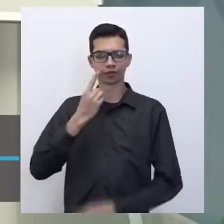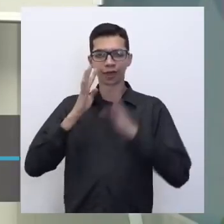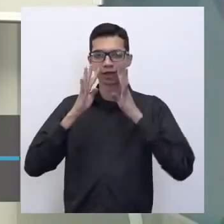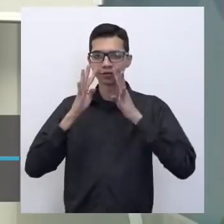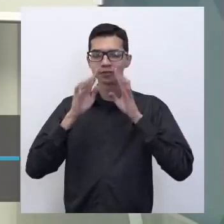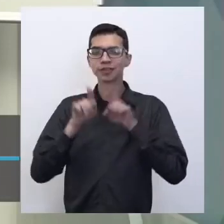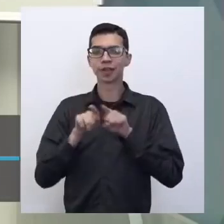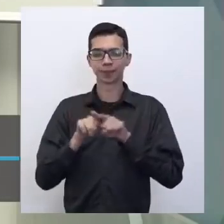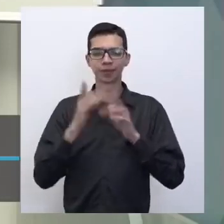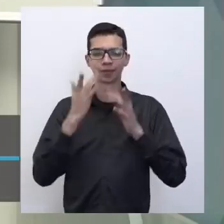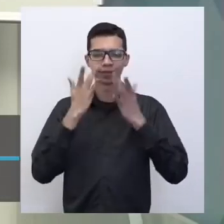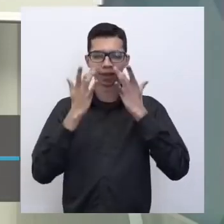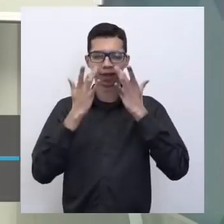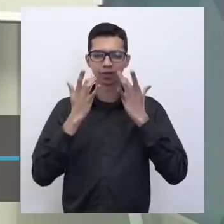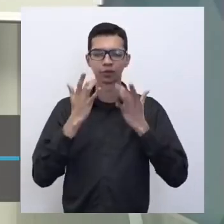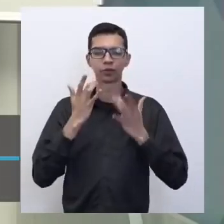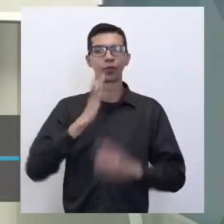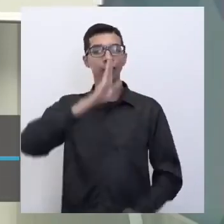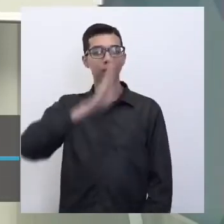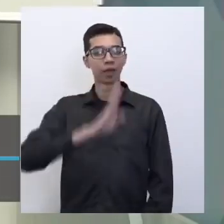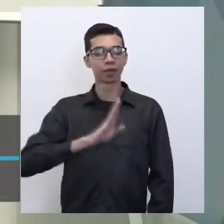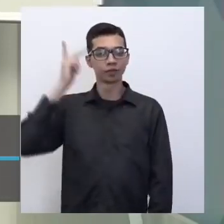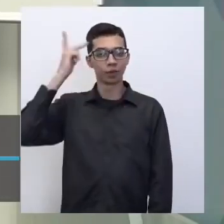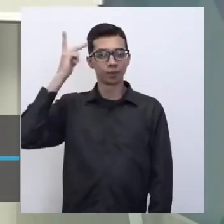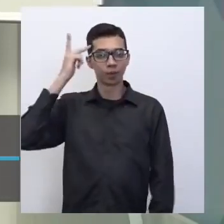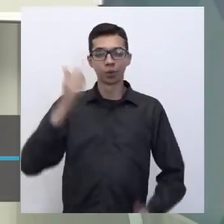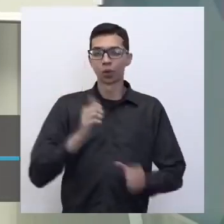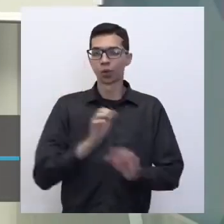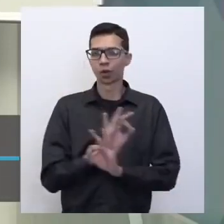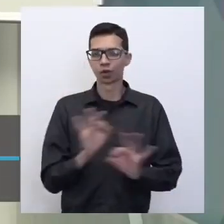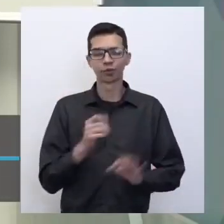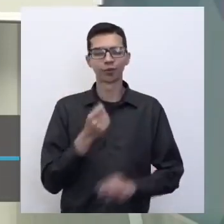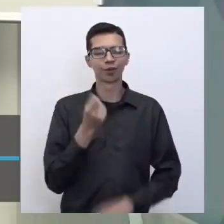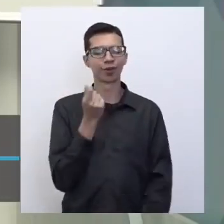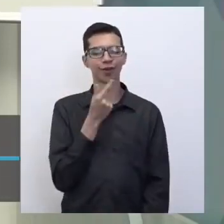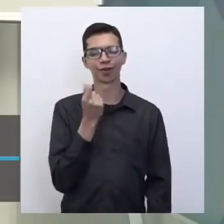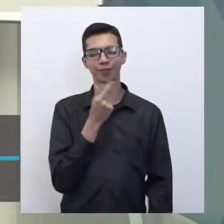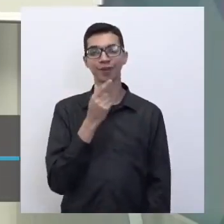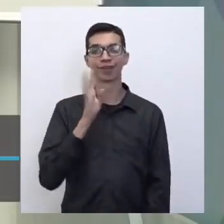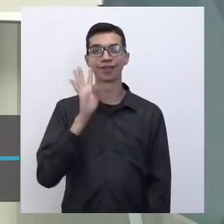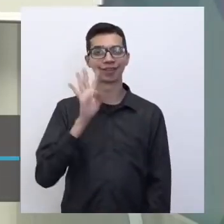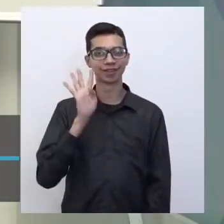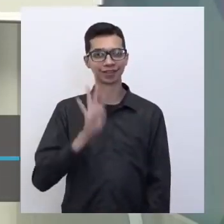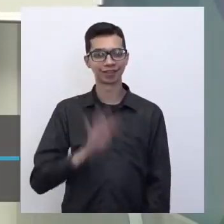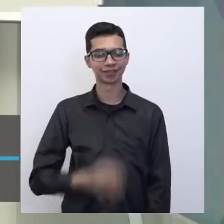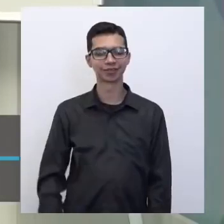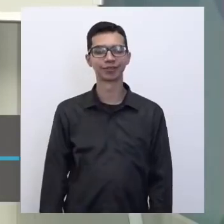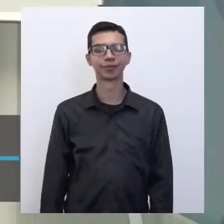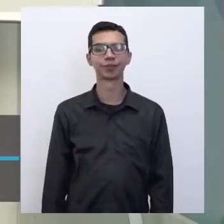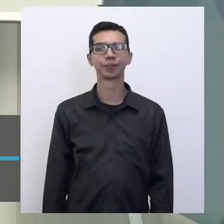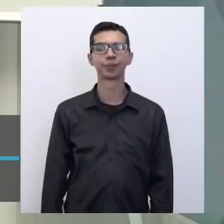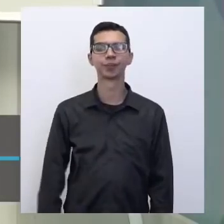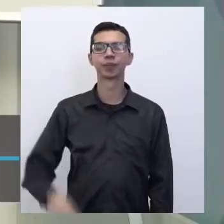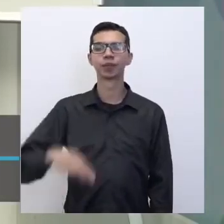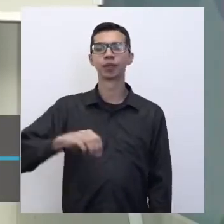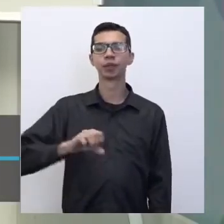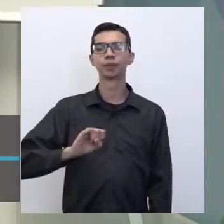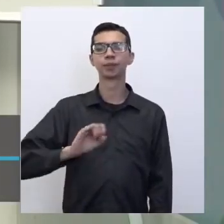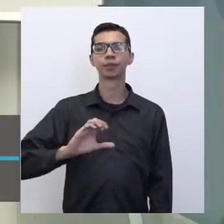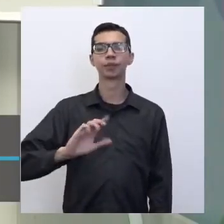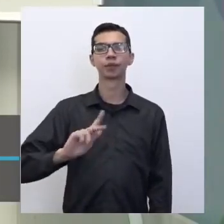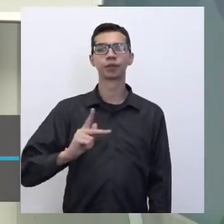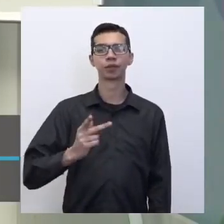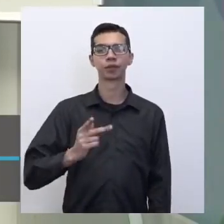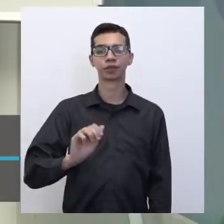Paulo, excelente. Uma comédia muito bacana. O Micael comentou